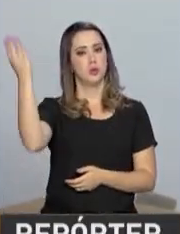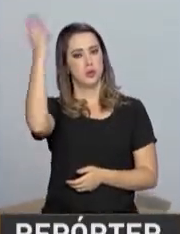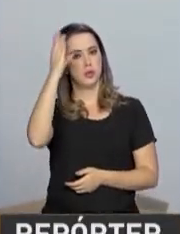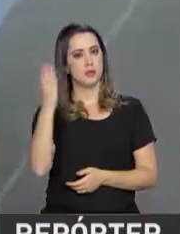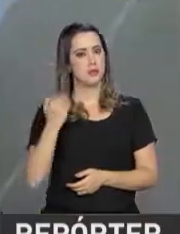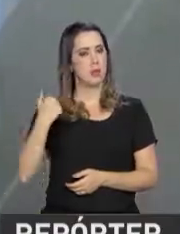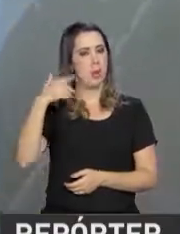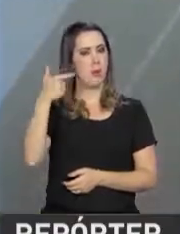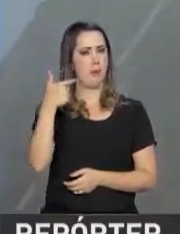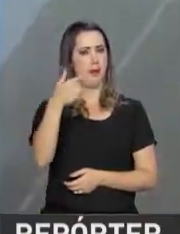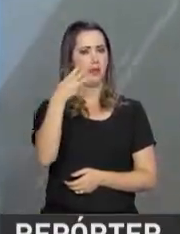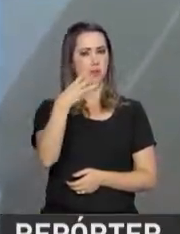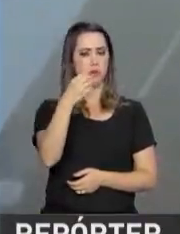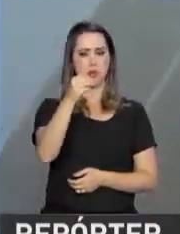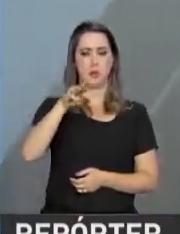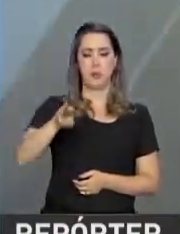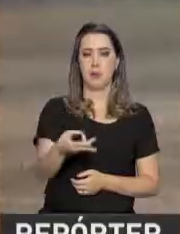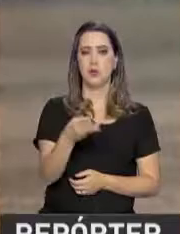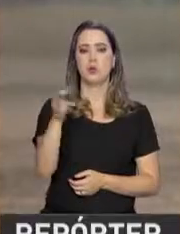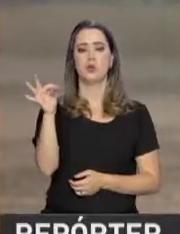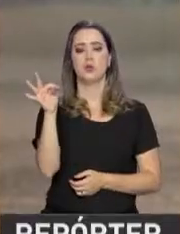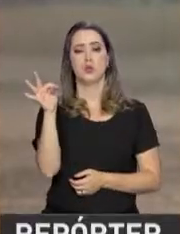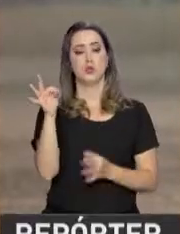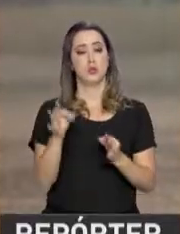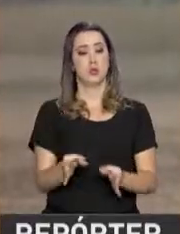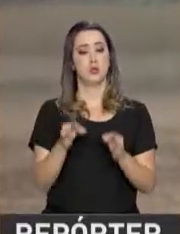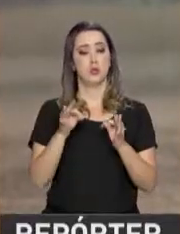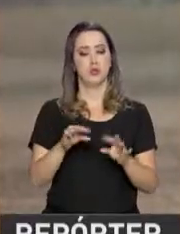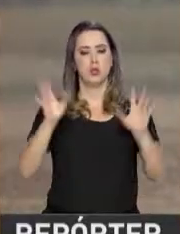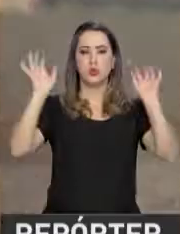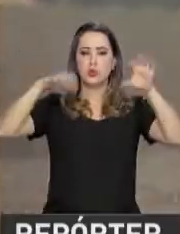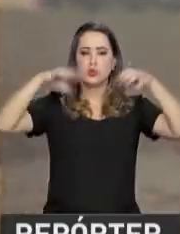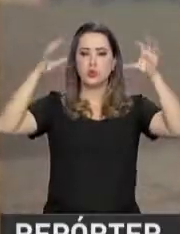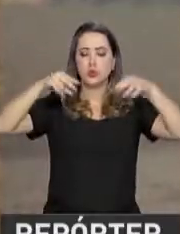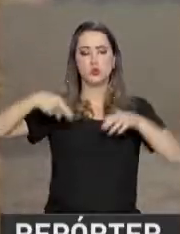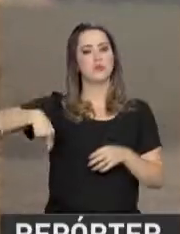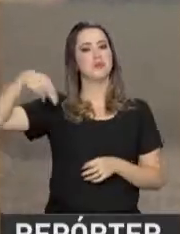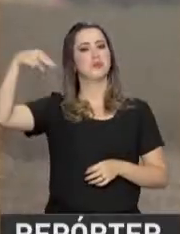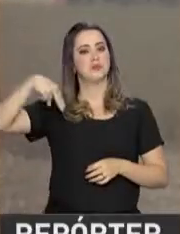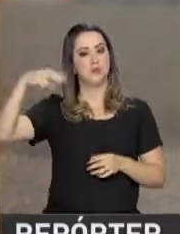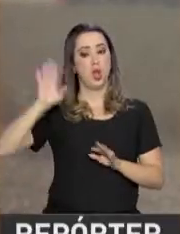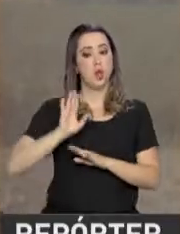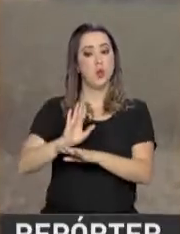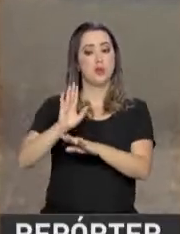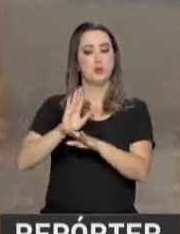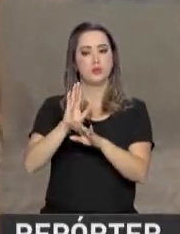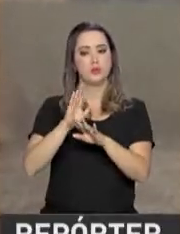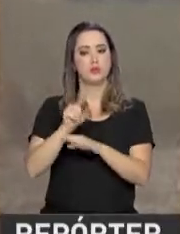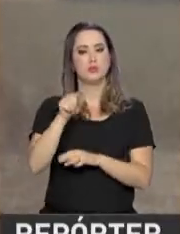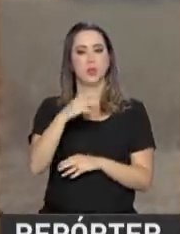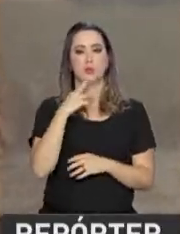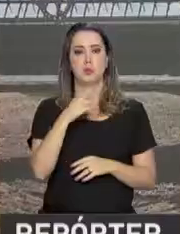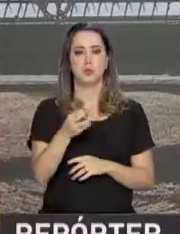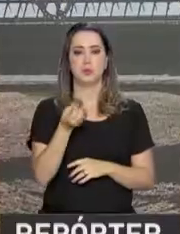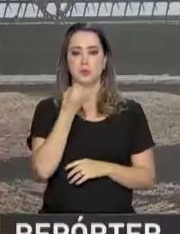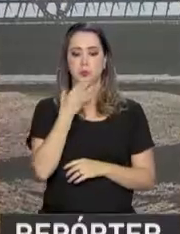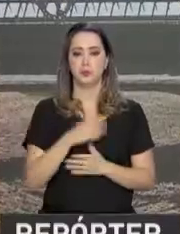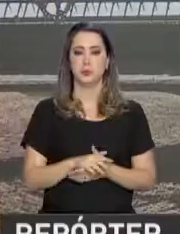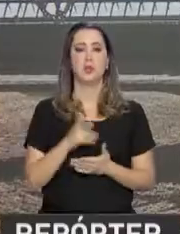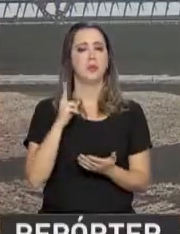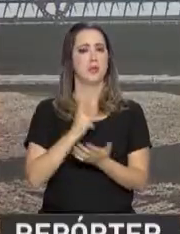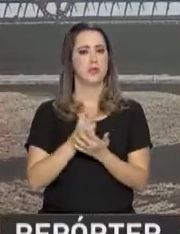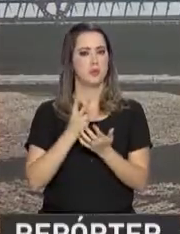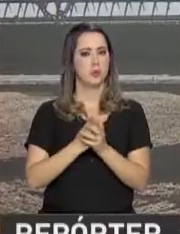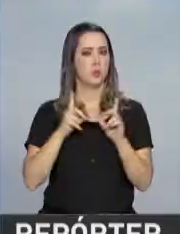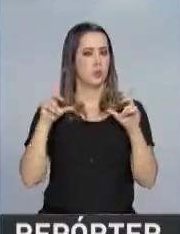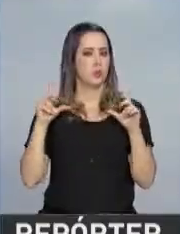de 230 milhões de toneladas as chuvas que ocorreram no nordeste este ano contribuíram para este resultado mesmo com